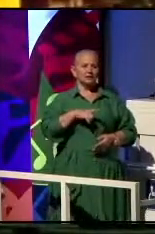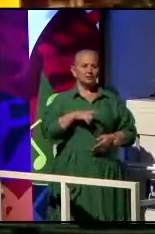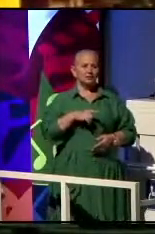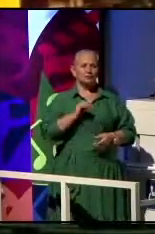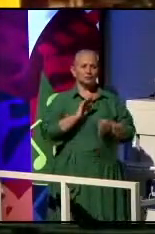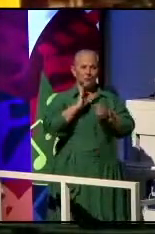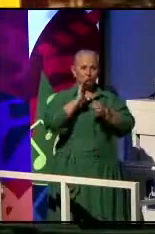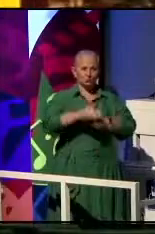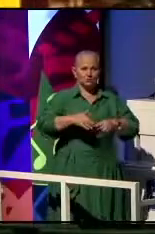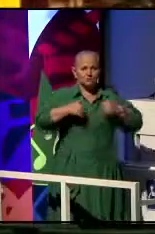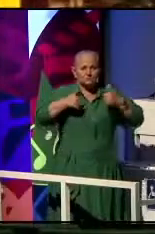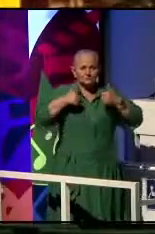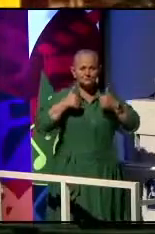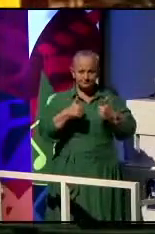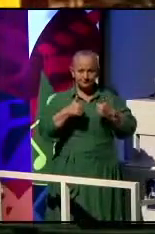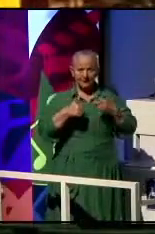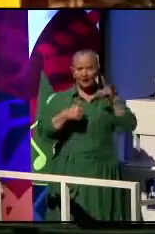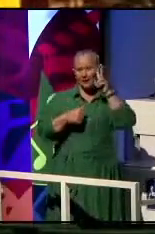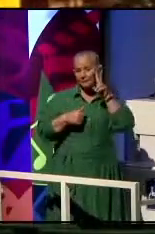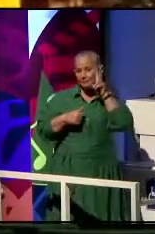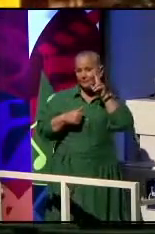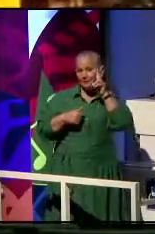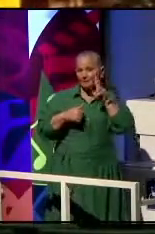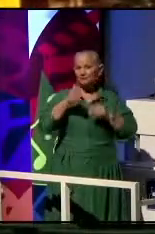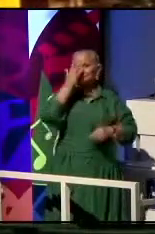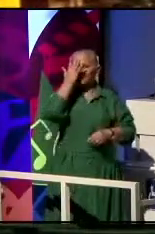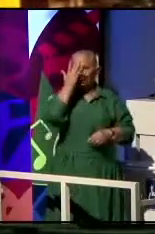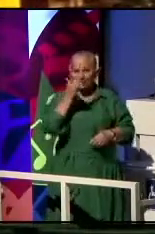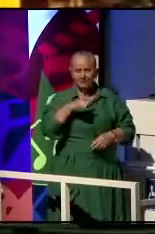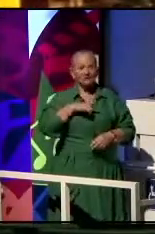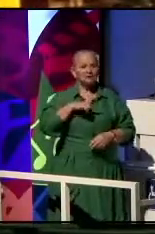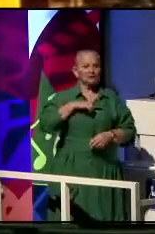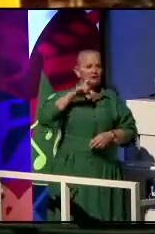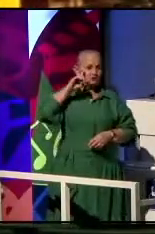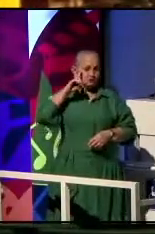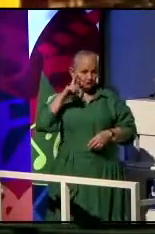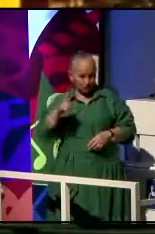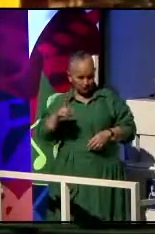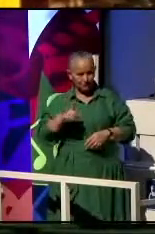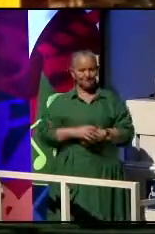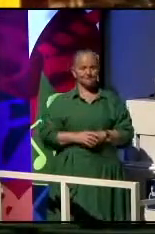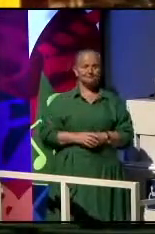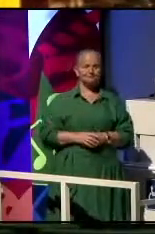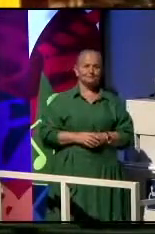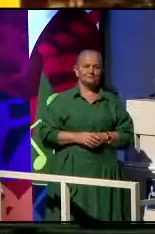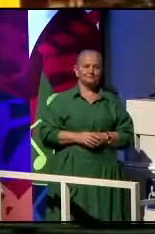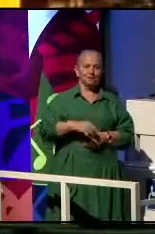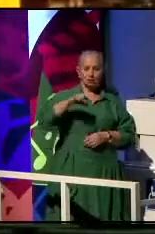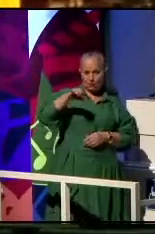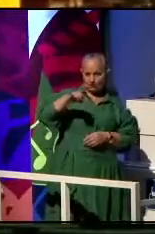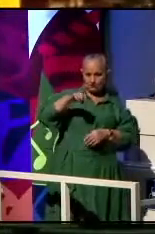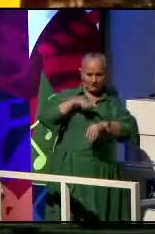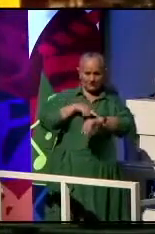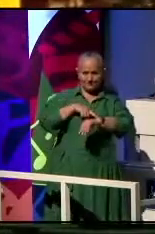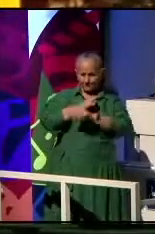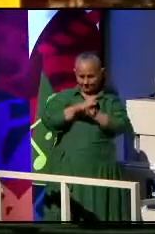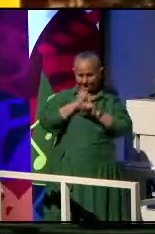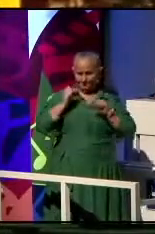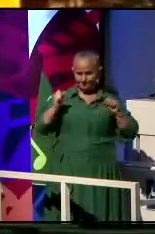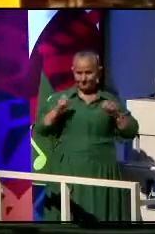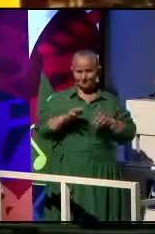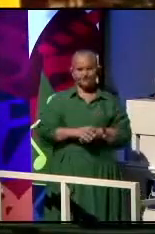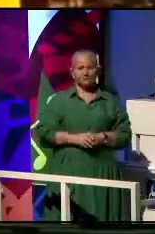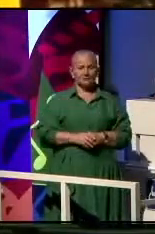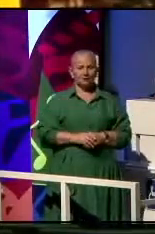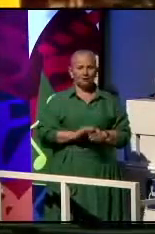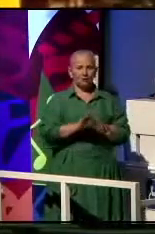Lembrando, como o Paulo disse, que amanhã nós temos atividades durante o dia, na parte da manhã, às 9 horas da manhã, com o Lê no